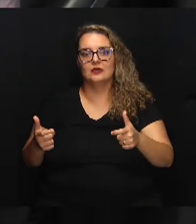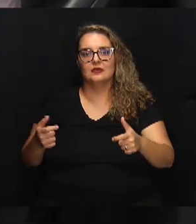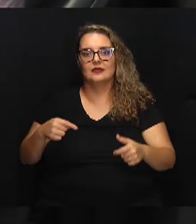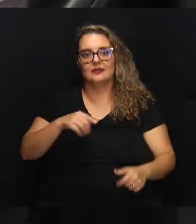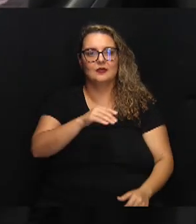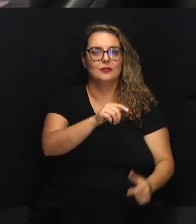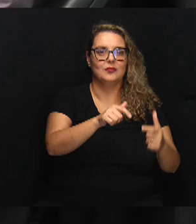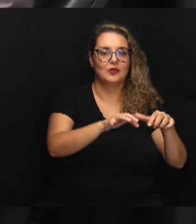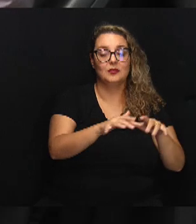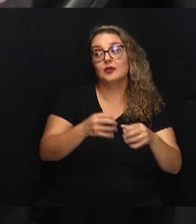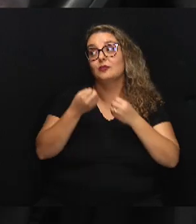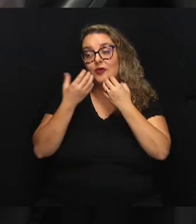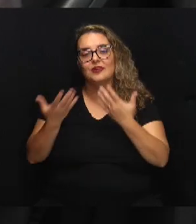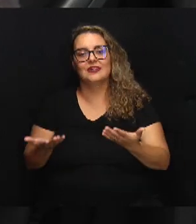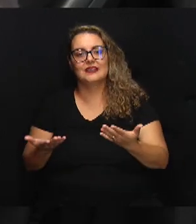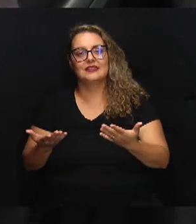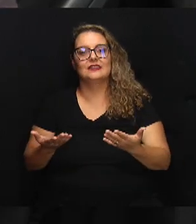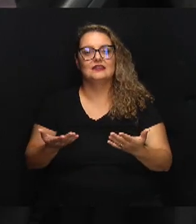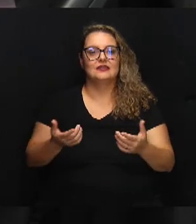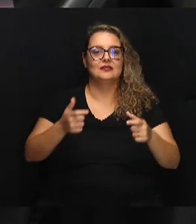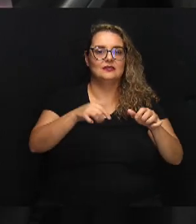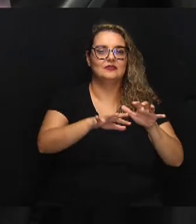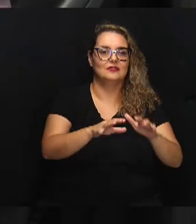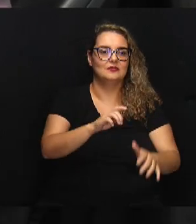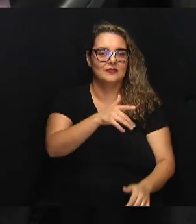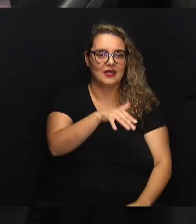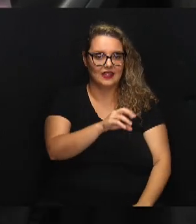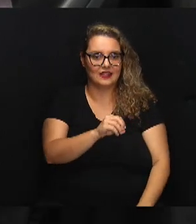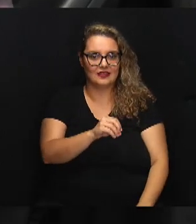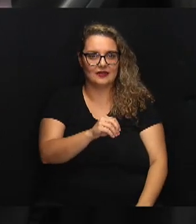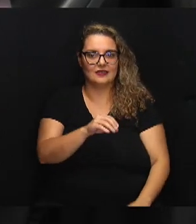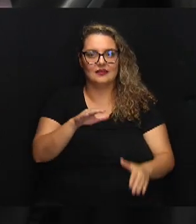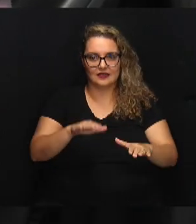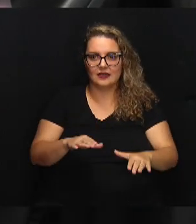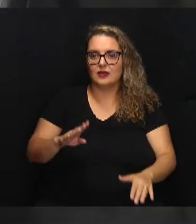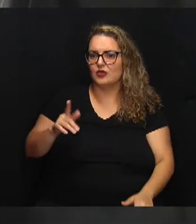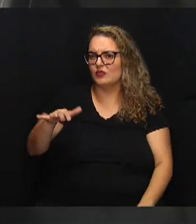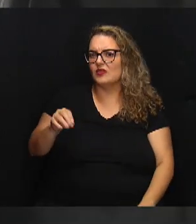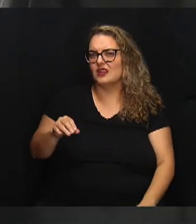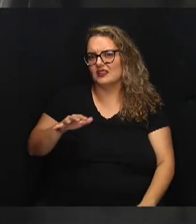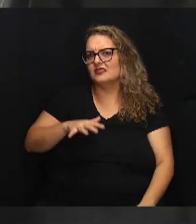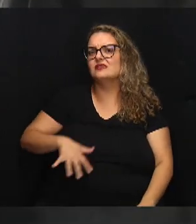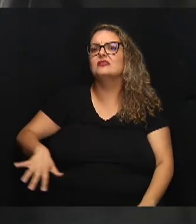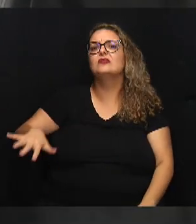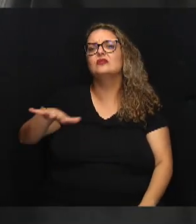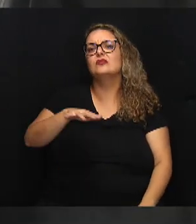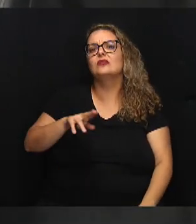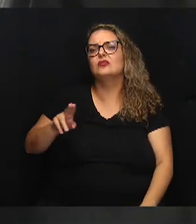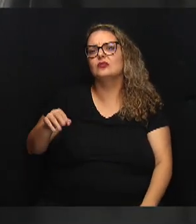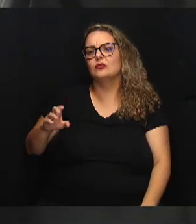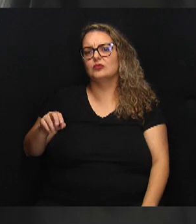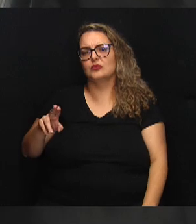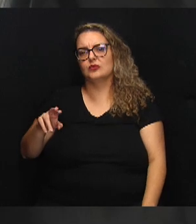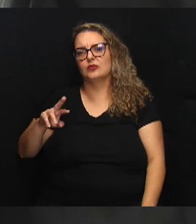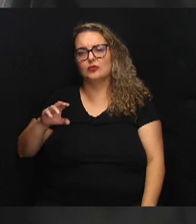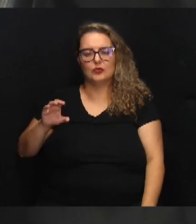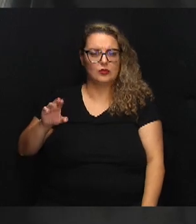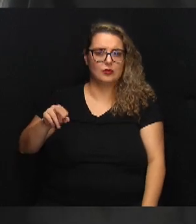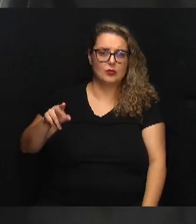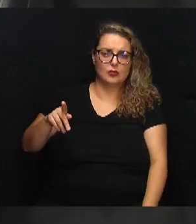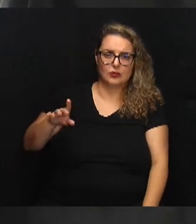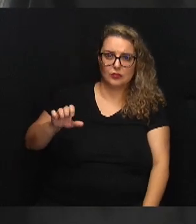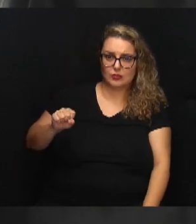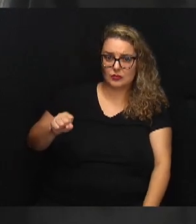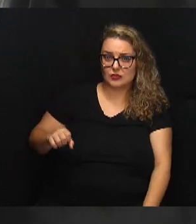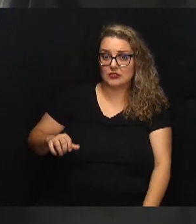bloquinho, né? Ainda bem. Mas você vai ficar no bloquinho de Barão mesmo, né? Eu Por vou. aqui. Barão e aqui, Urucungos, né? Eu gosto de ir, né? Tem